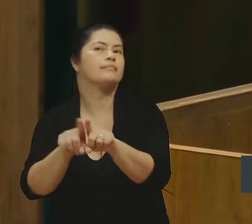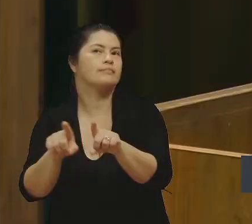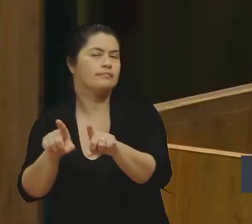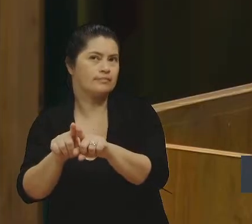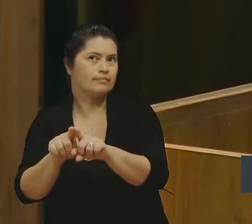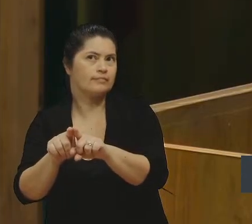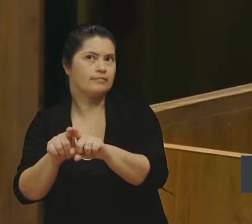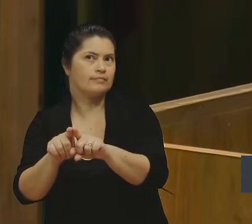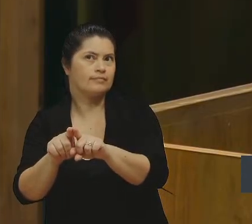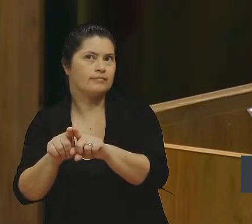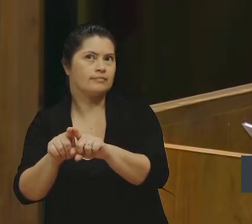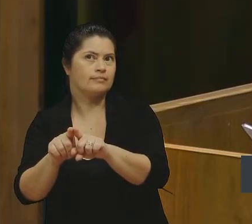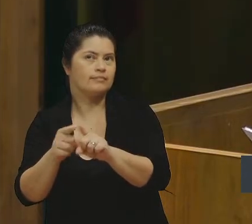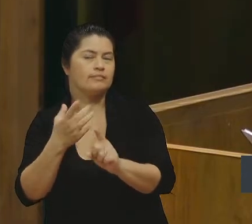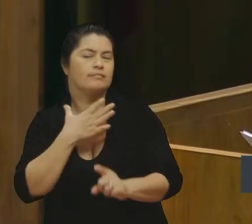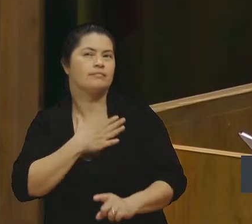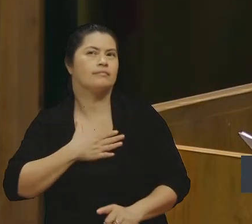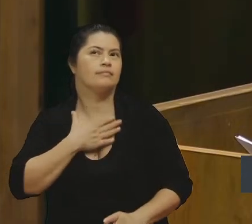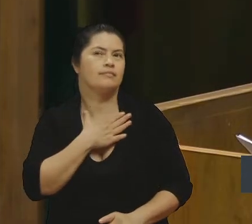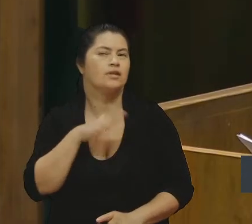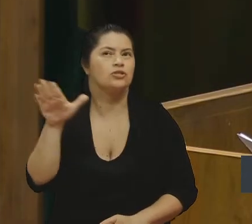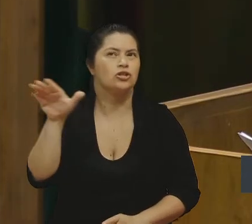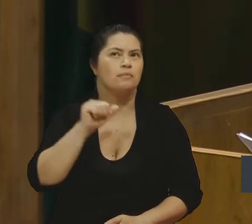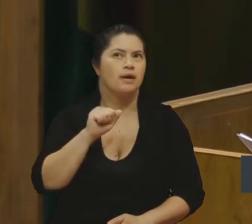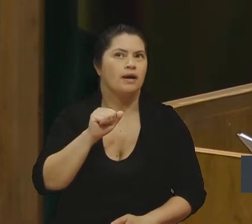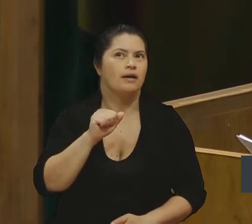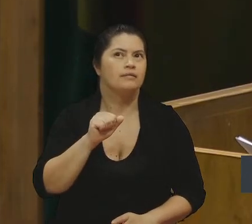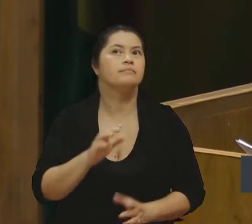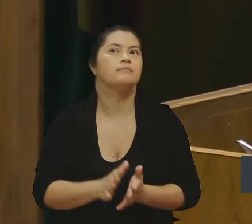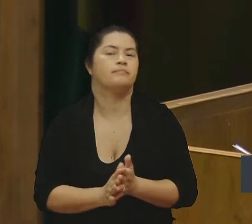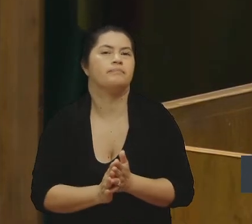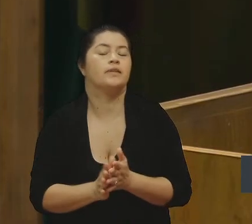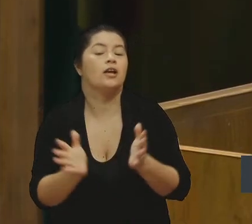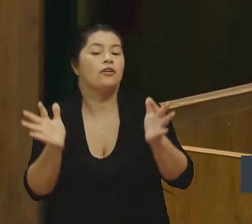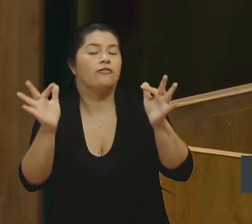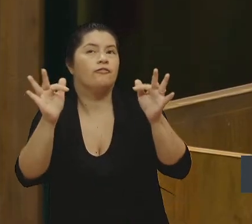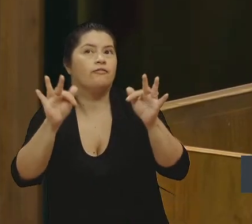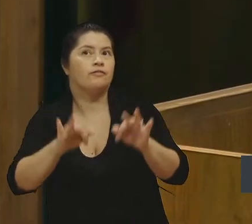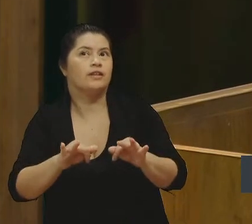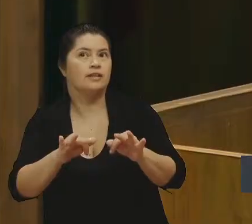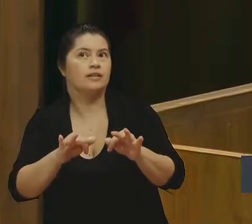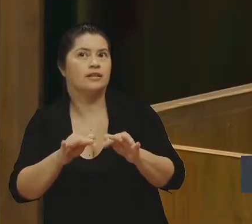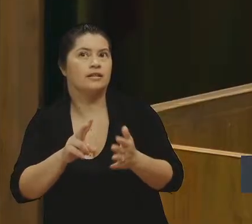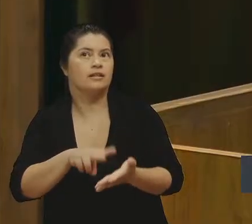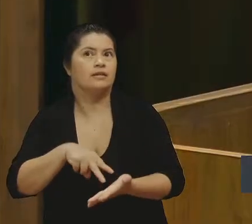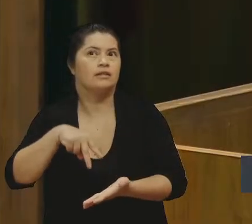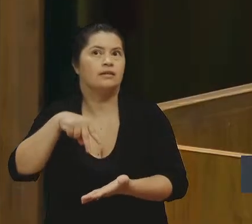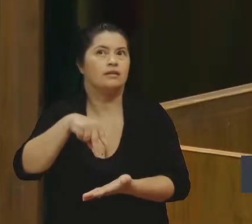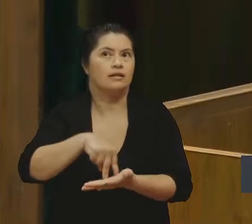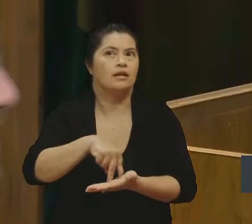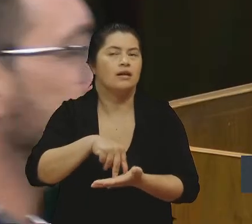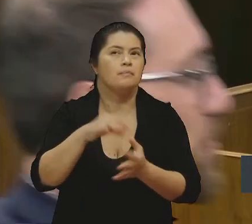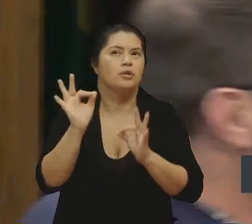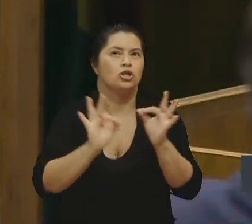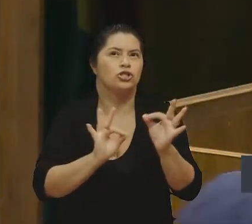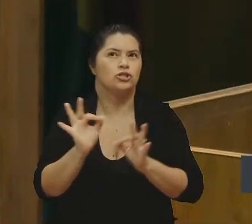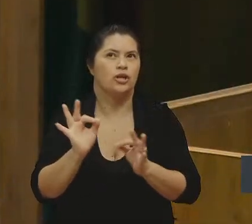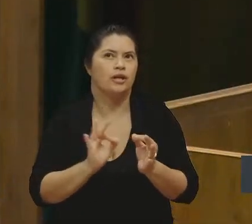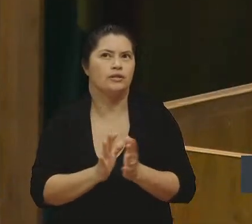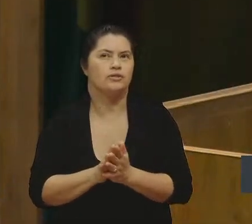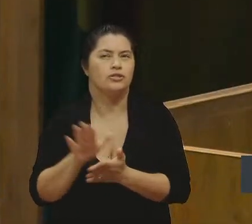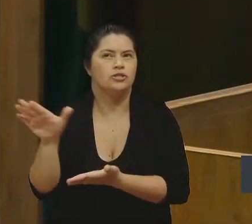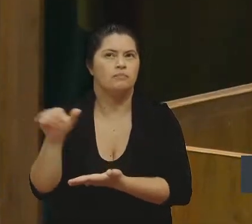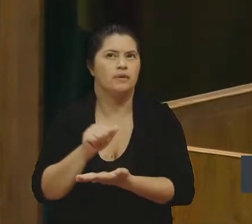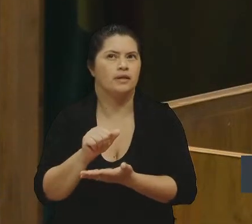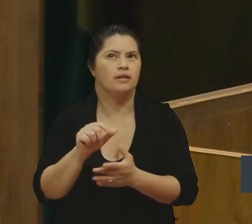eu gostaria de chamar para fazer, então, a finalização, a apresentação do projeto Êxito Empreendedor, chamar aqui,